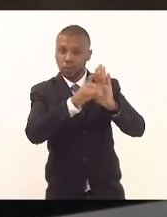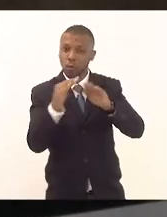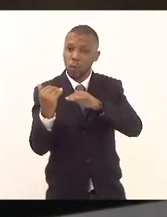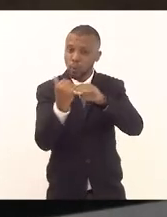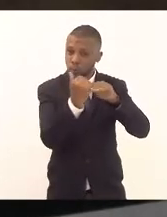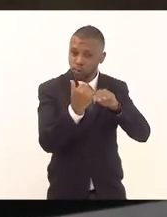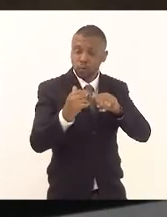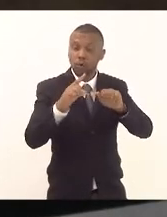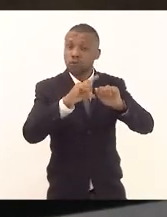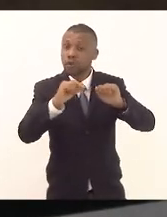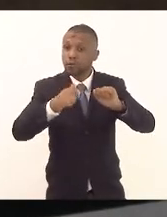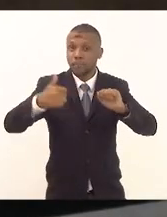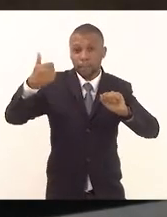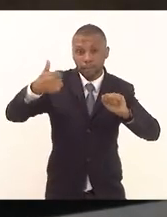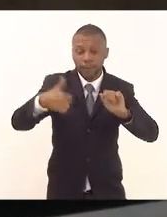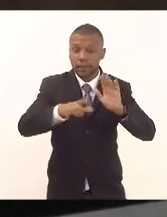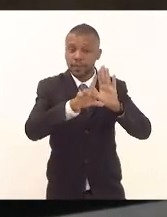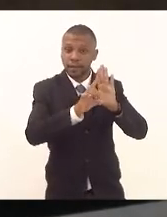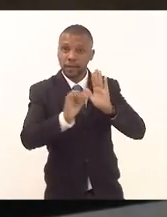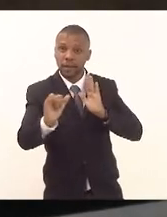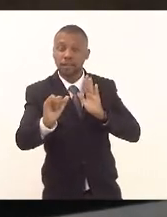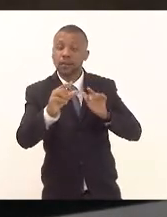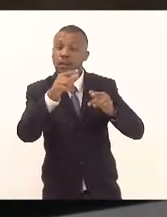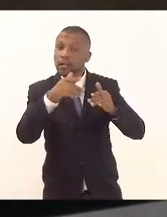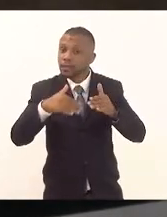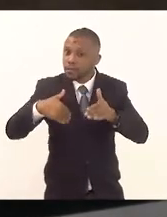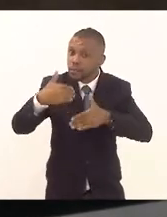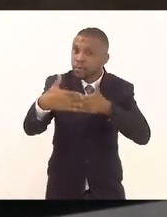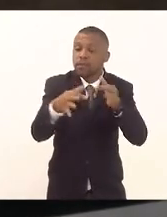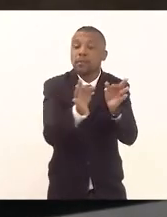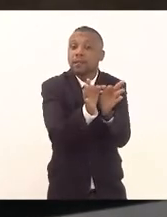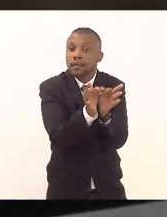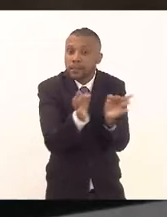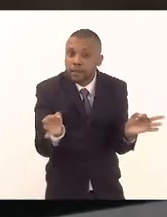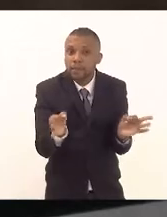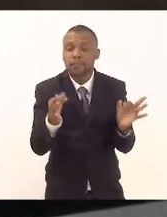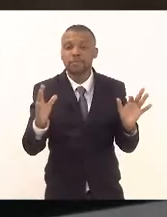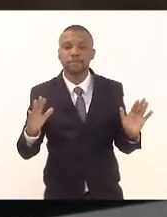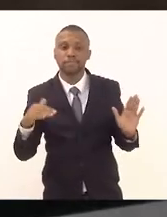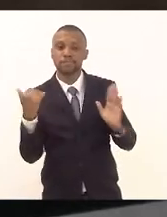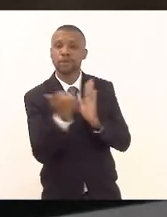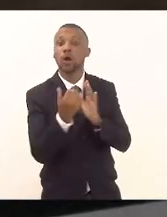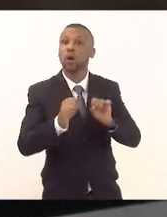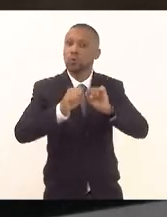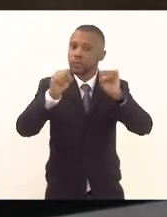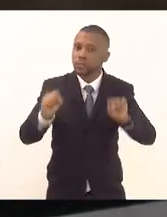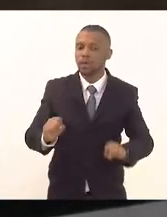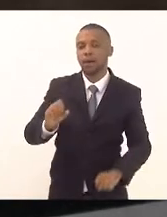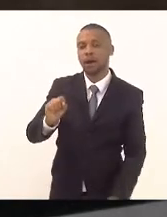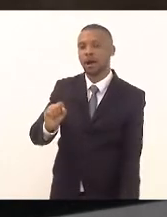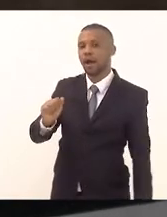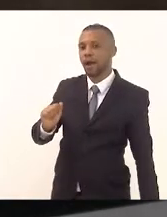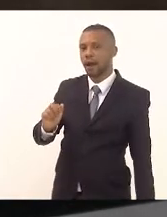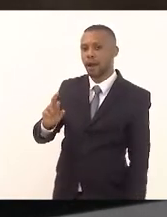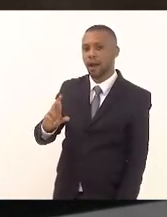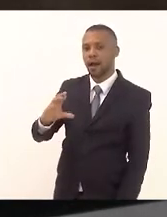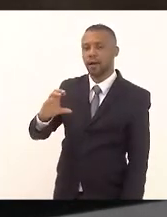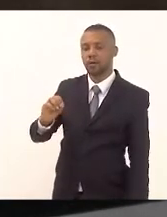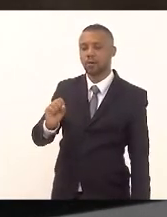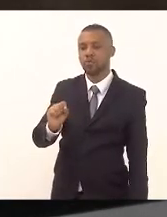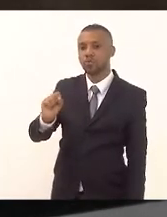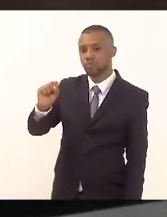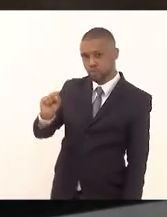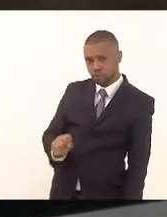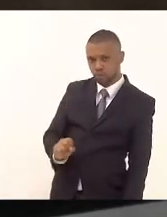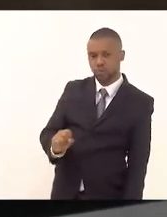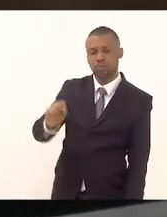dessa lei, em tramitação simplificada em conformidade com o sistema Arcosul, de acordo com o artigo 22,